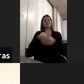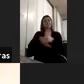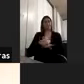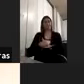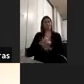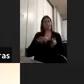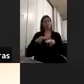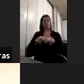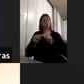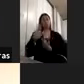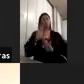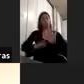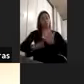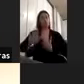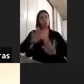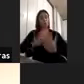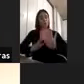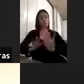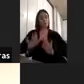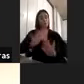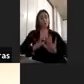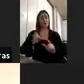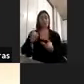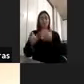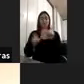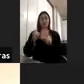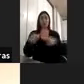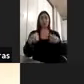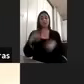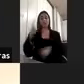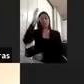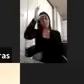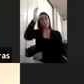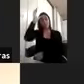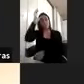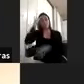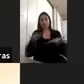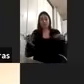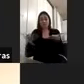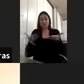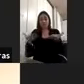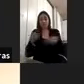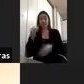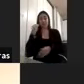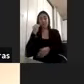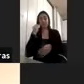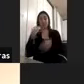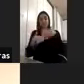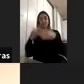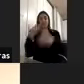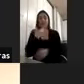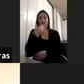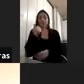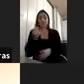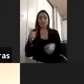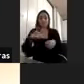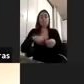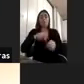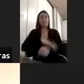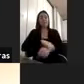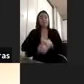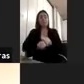de gente que está sendo manipulada e utilizada pela empresa para tentar desconstruir. Nós estamos aqui, eu,